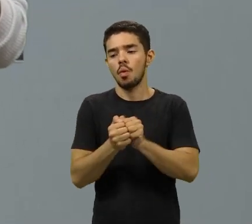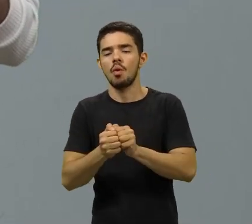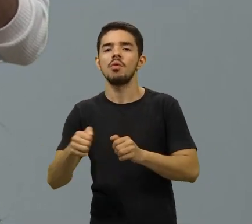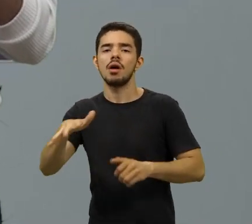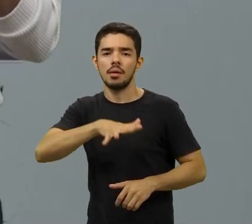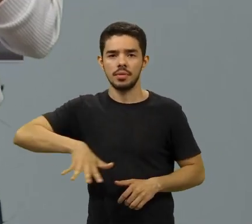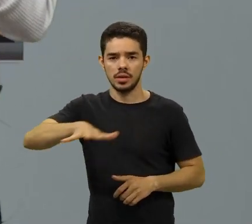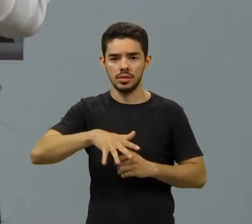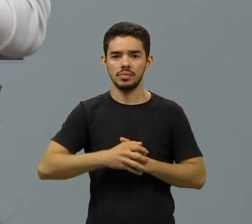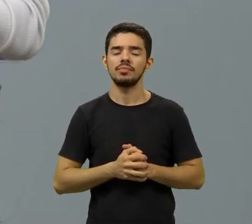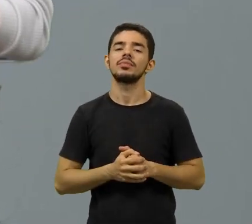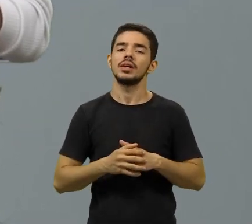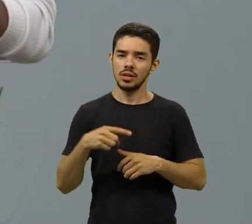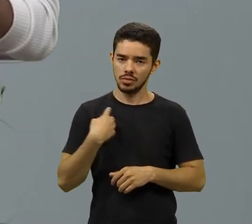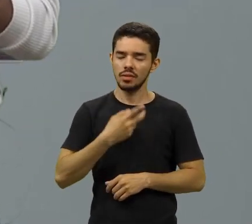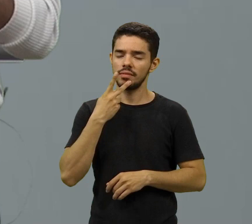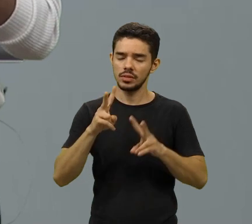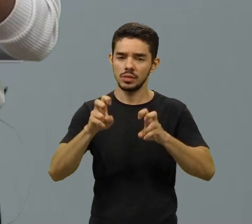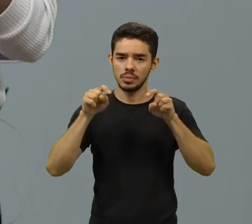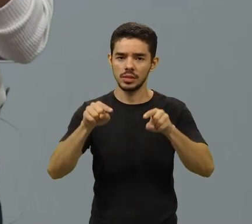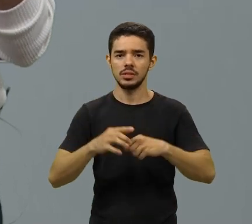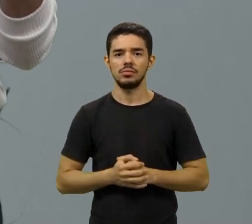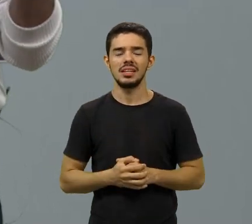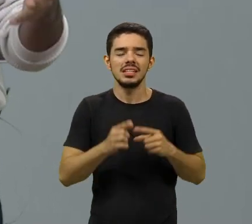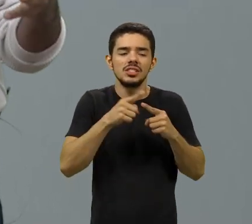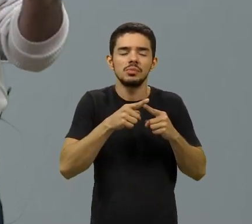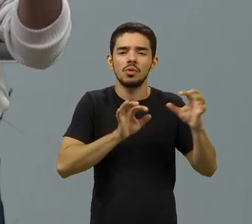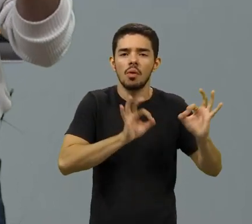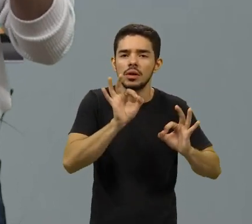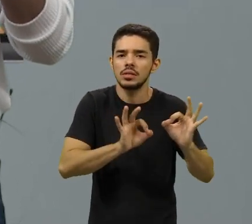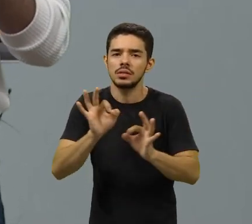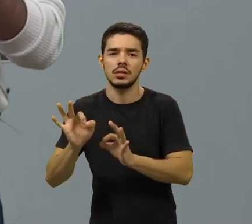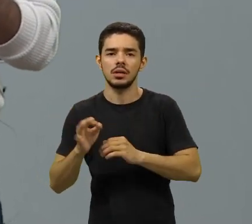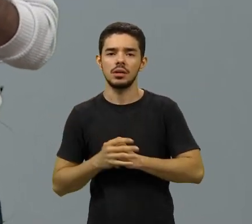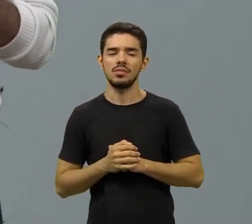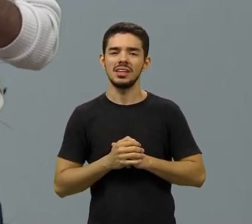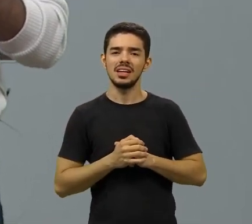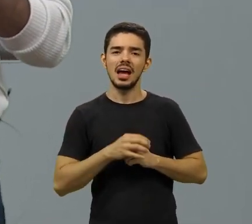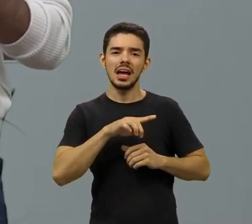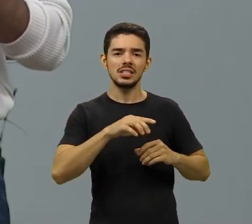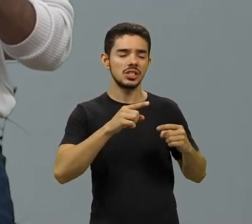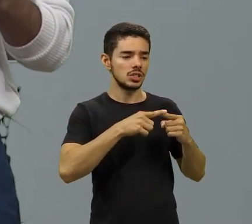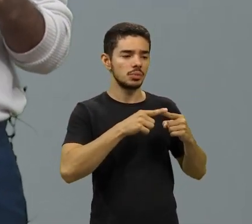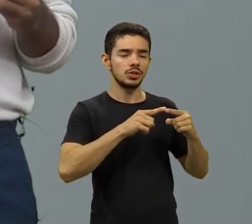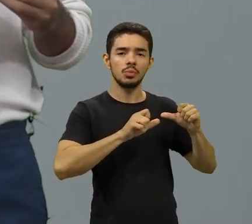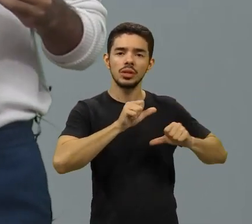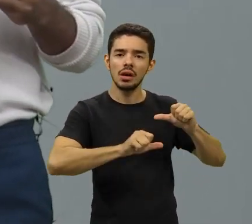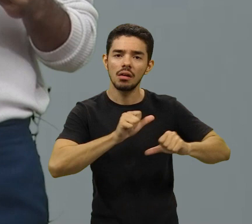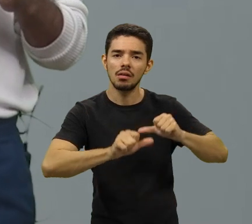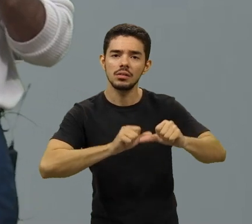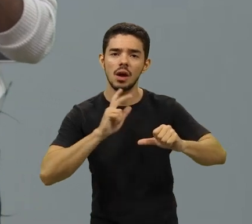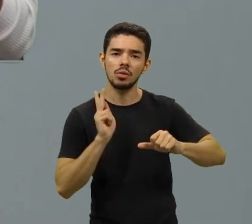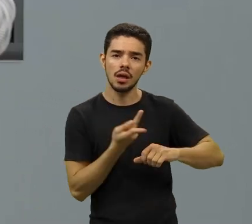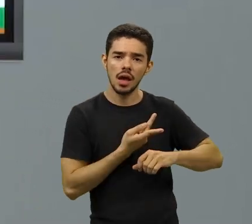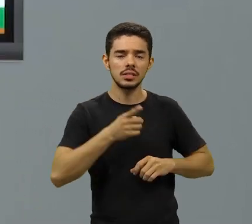Então é justamente sobre isso que nós falaremos hoje. Essa organização, essa síntese que é feita